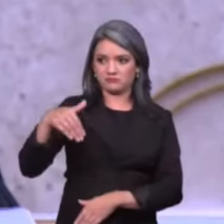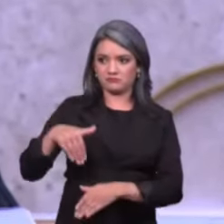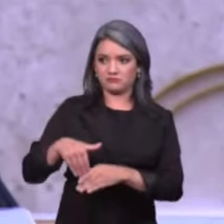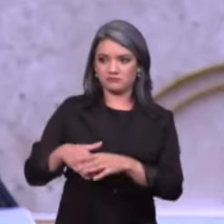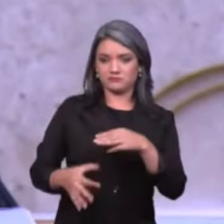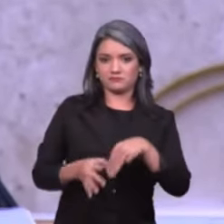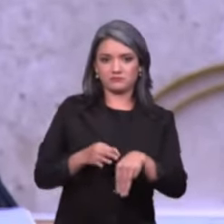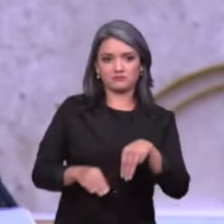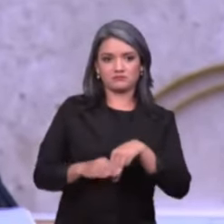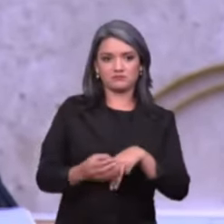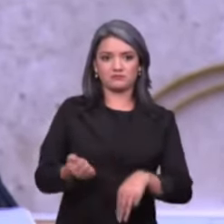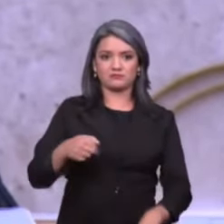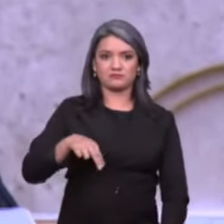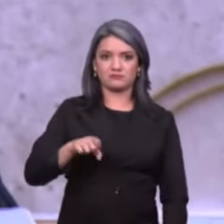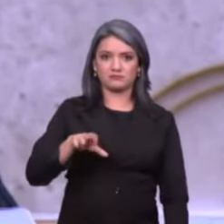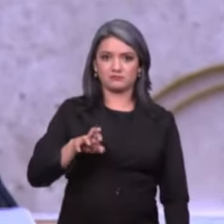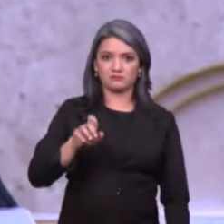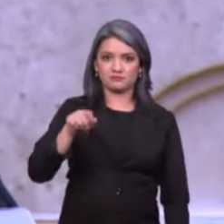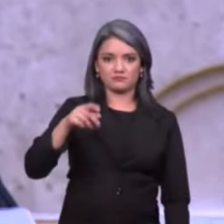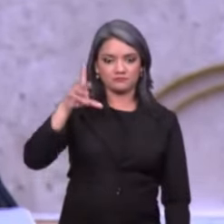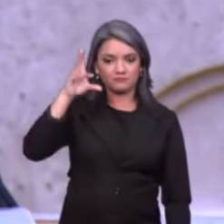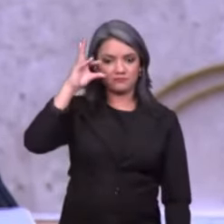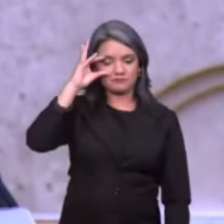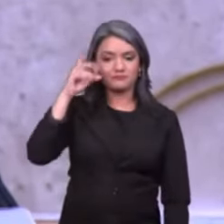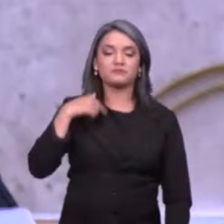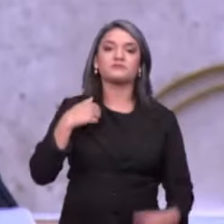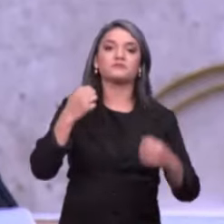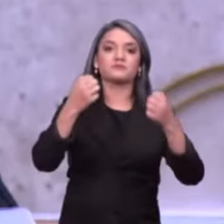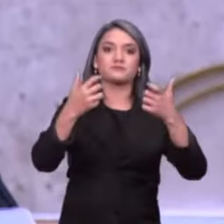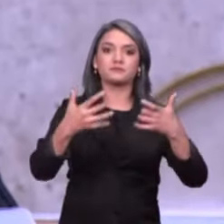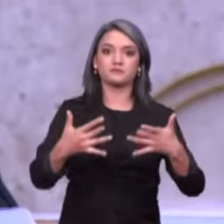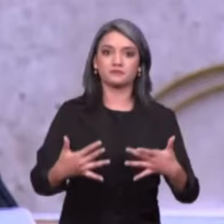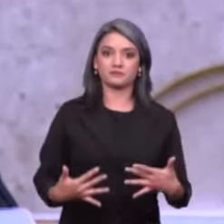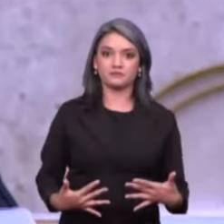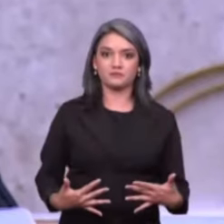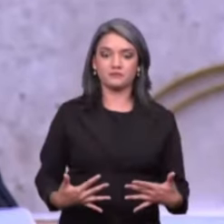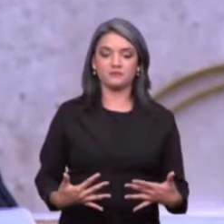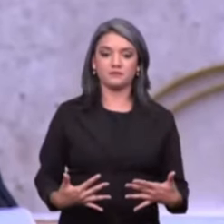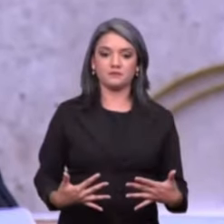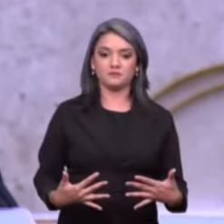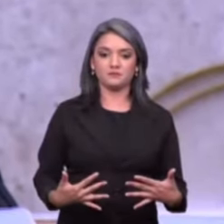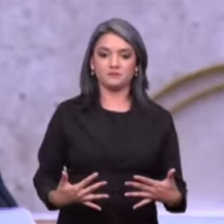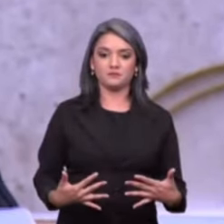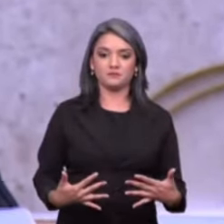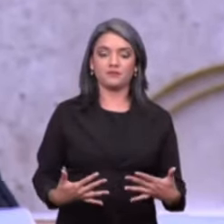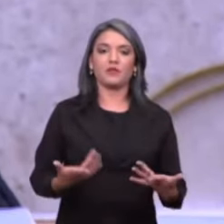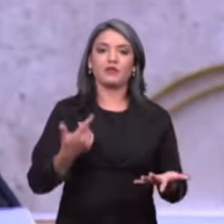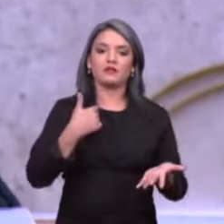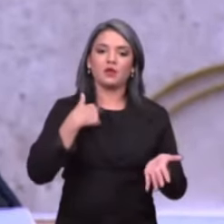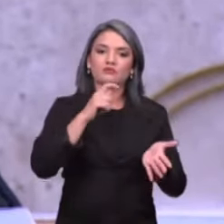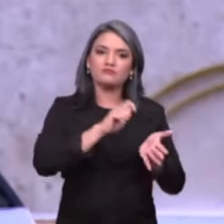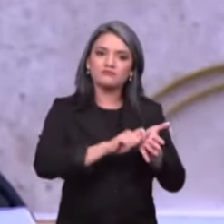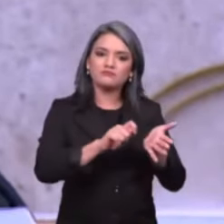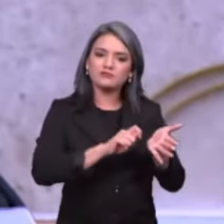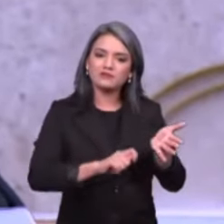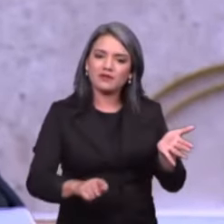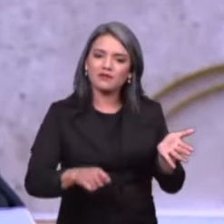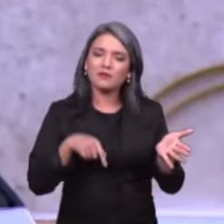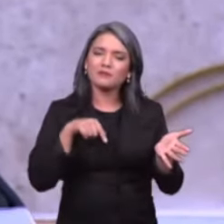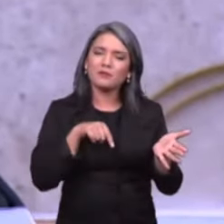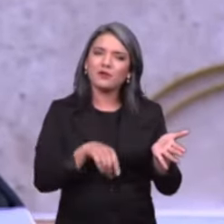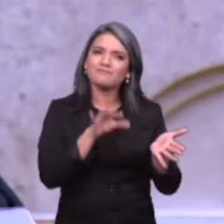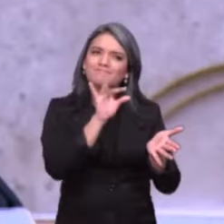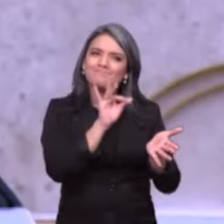atenção, eu gostaria de prestar o esclarecimento devido e fiz por escrito, porque gostaria de ser